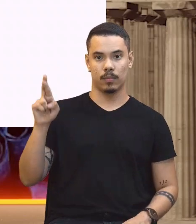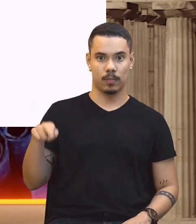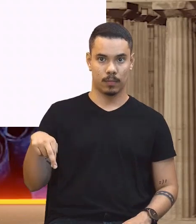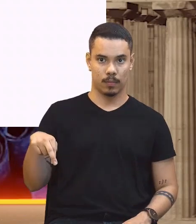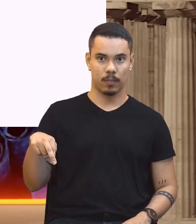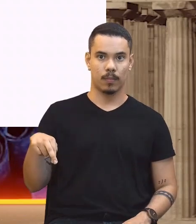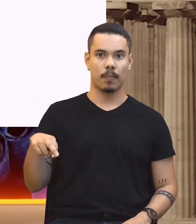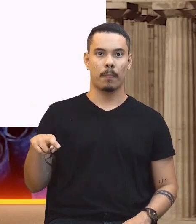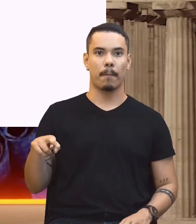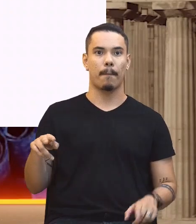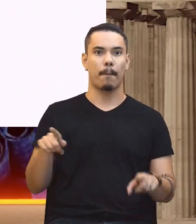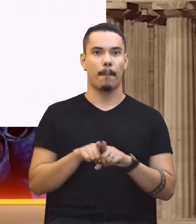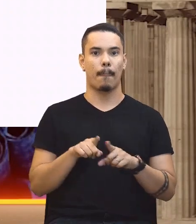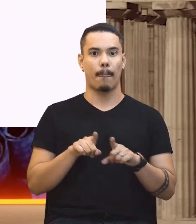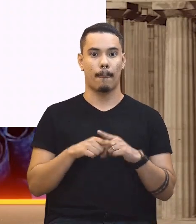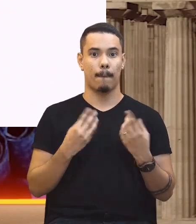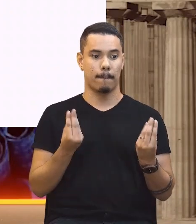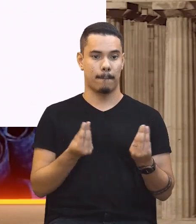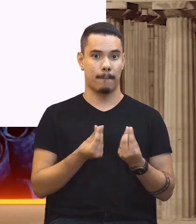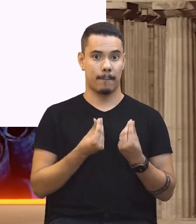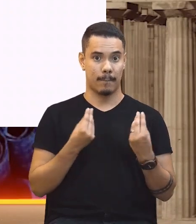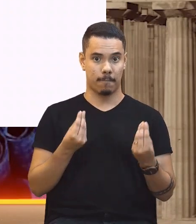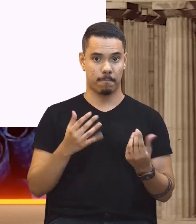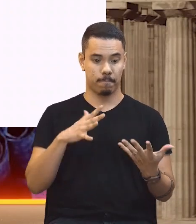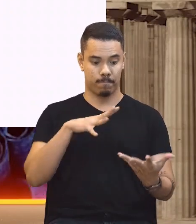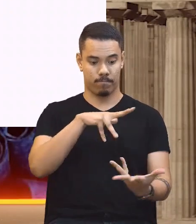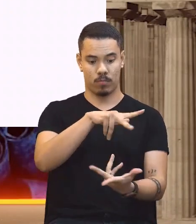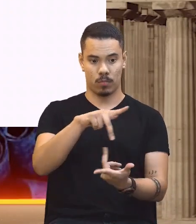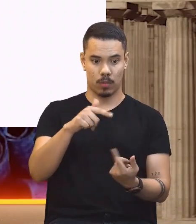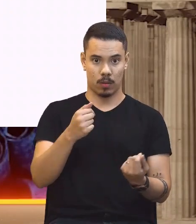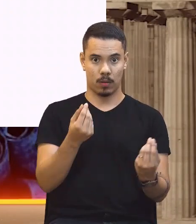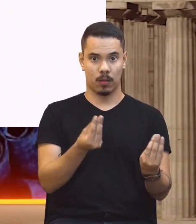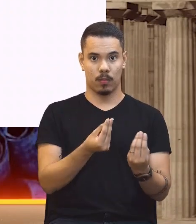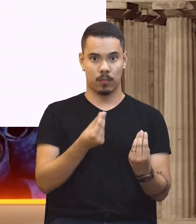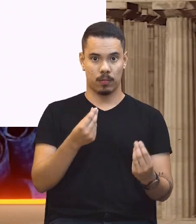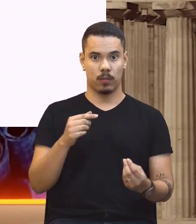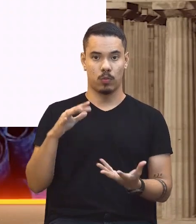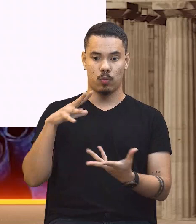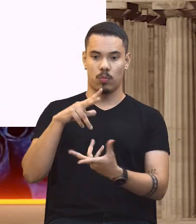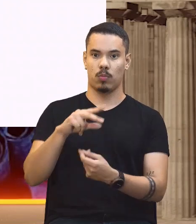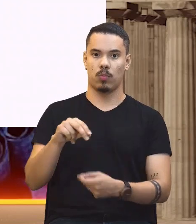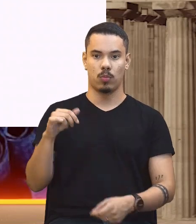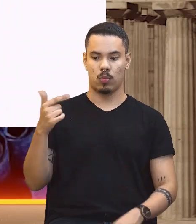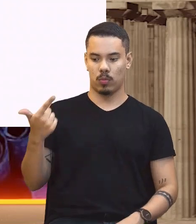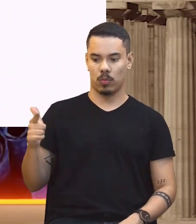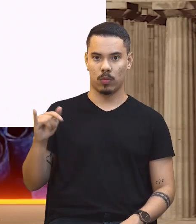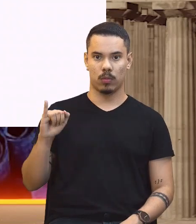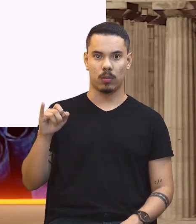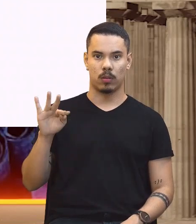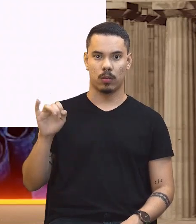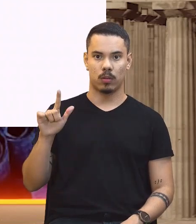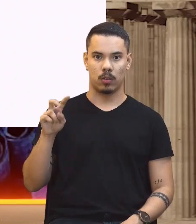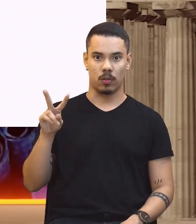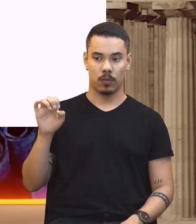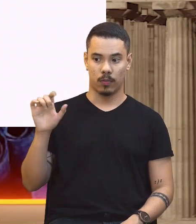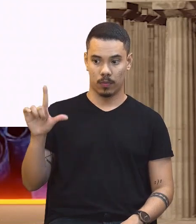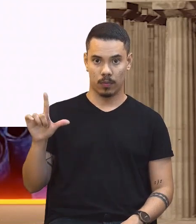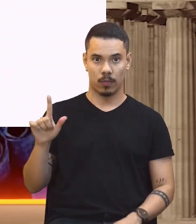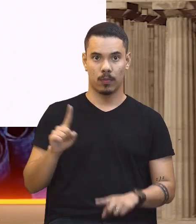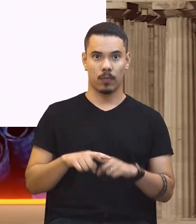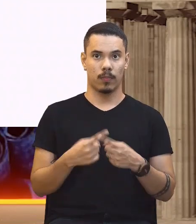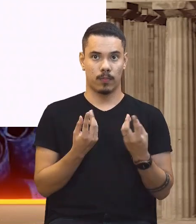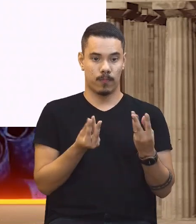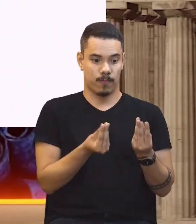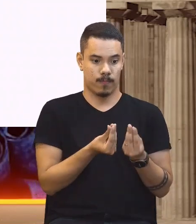e sensação? Mundo sensível e o mundo inteligível. Mundo sensível é da sensação,